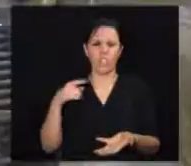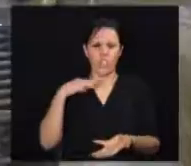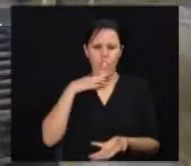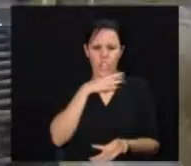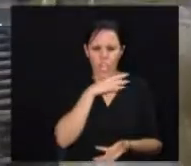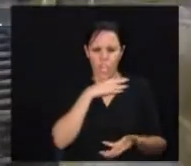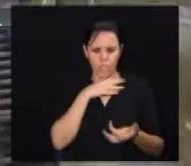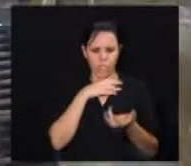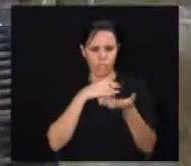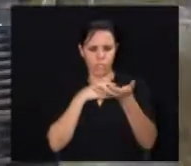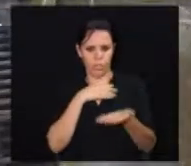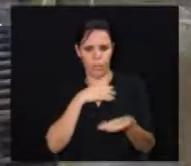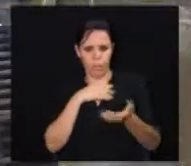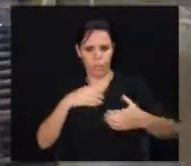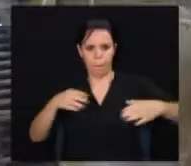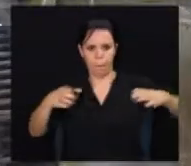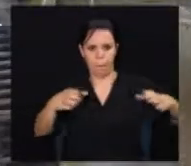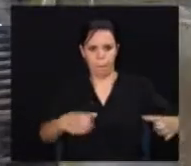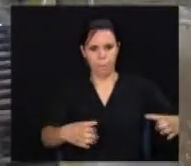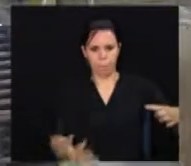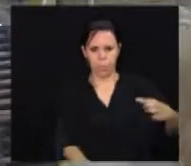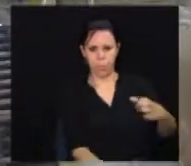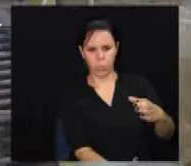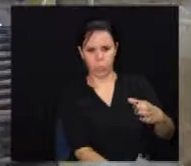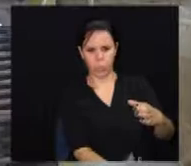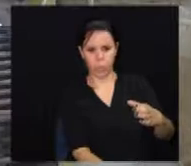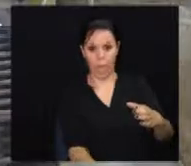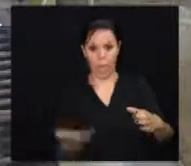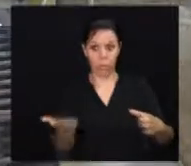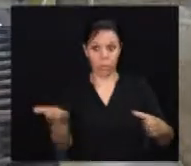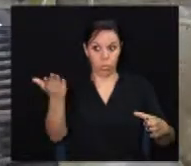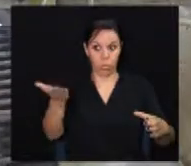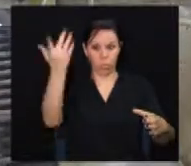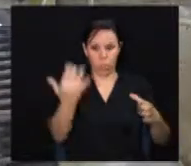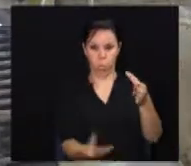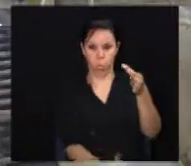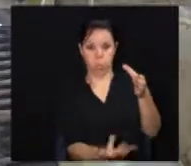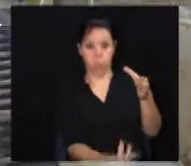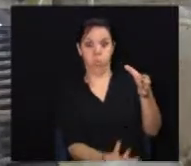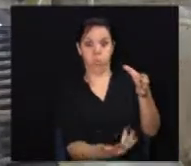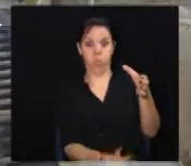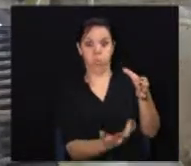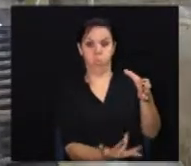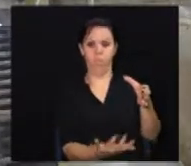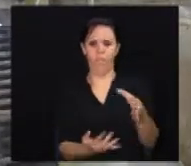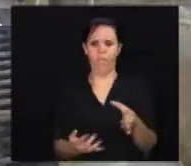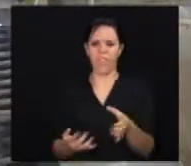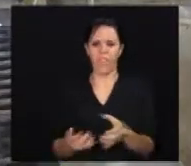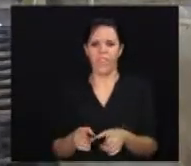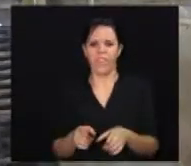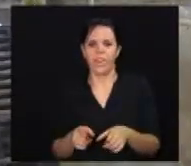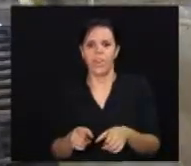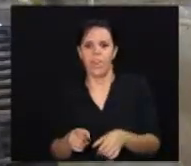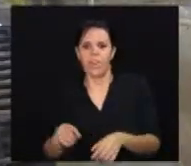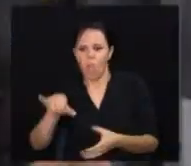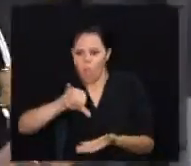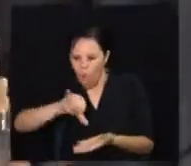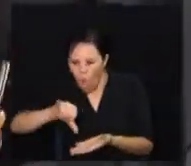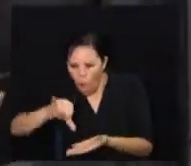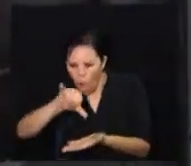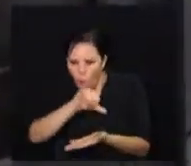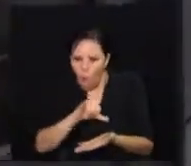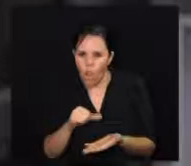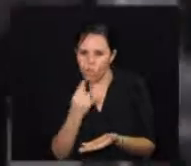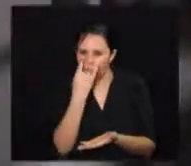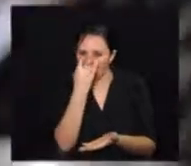fogo. Vamos aumentar aqui o nosso fogo. Fogo alto. Fogo bem alto, que a gente vai fritar a cebola e o alho até eles ficarem dourados antes de entrar